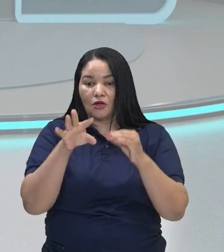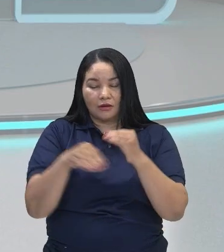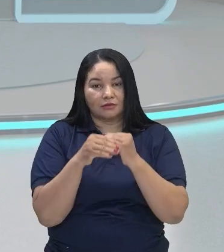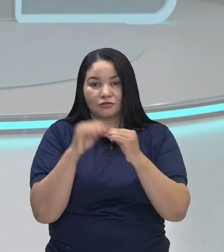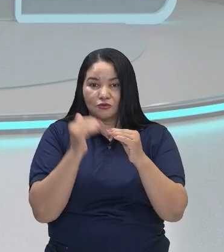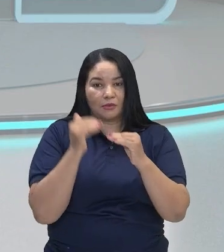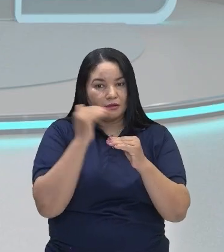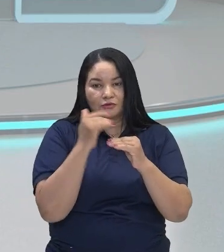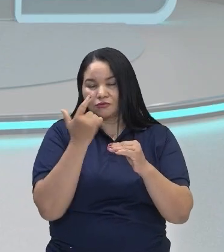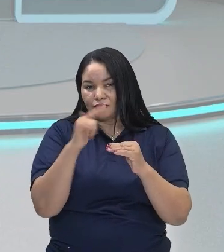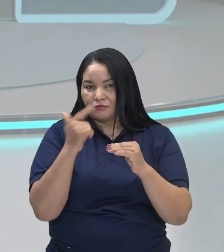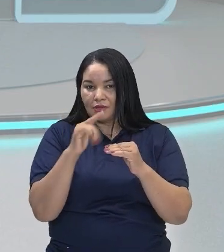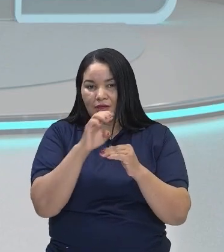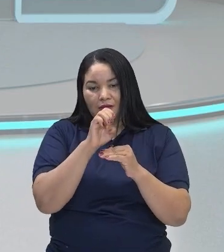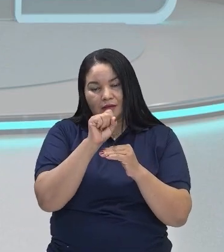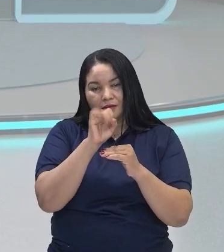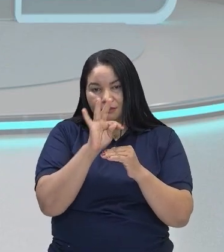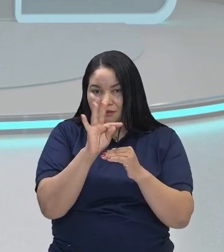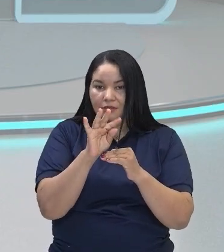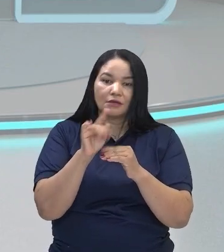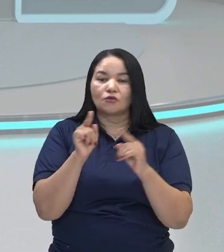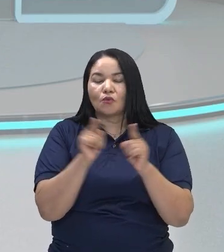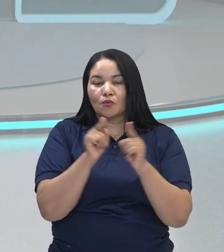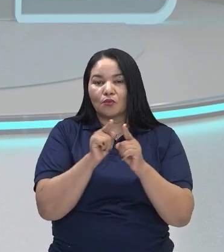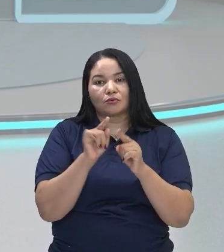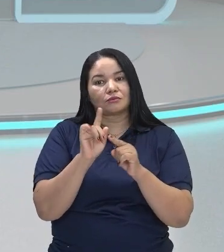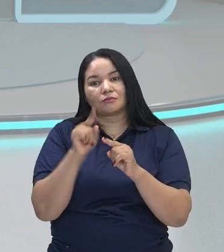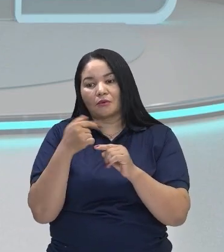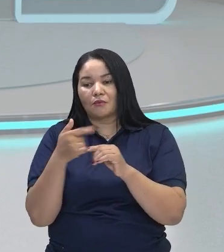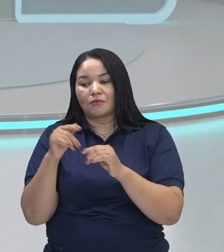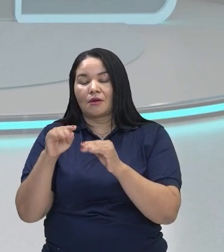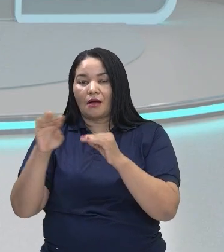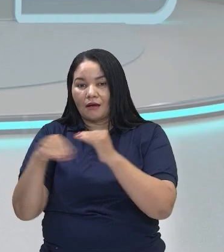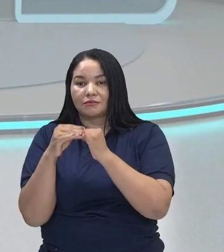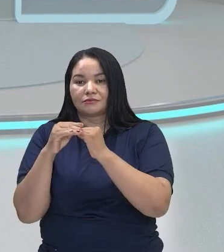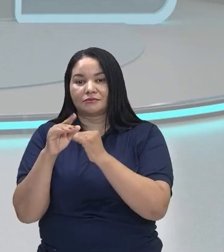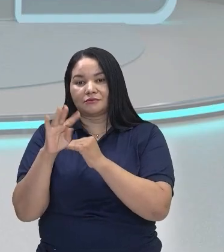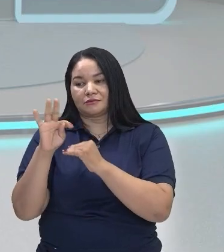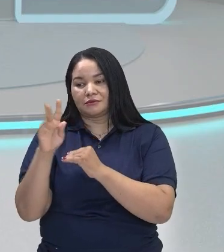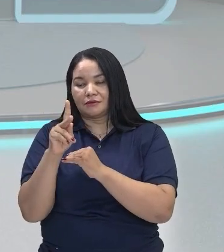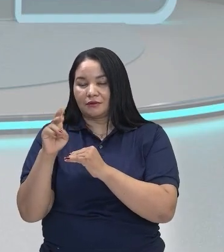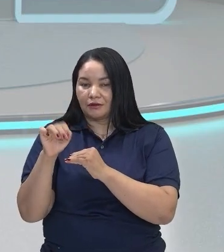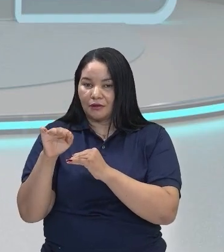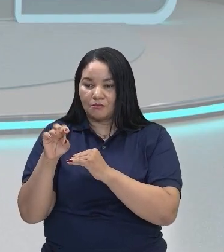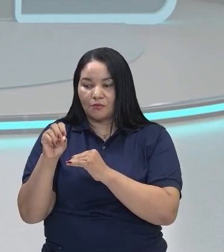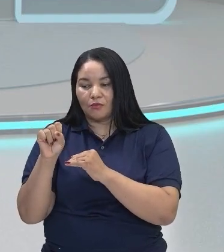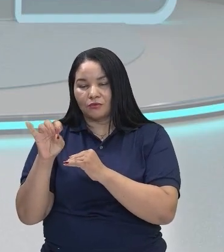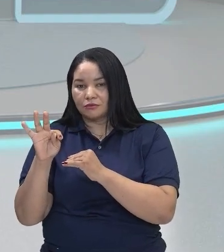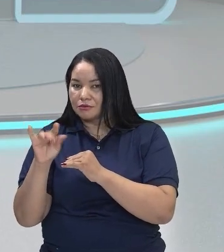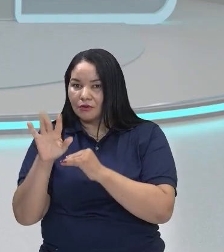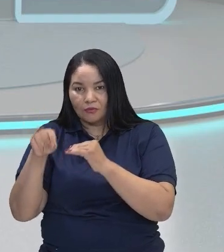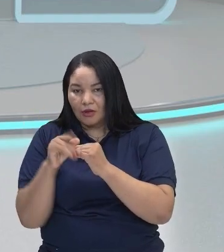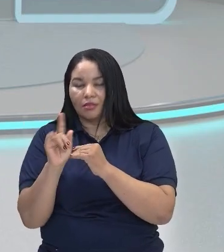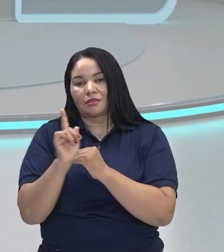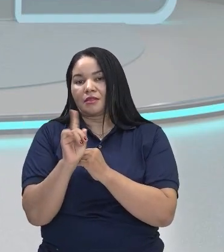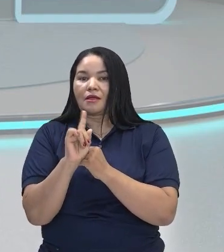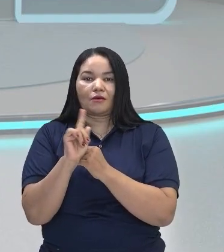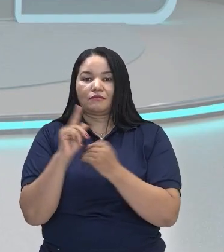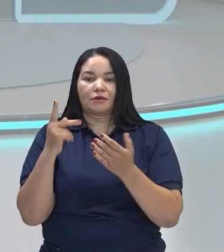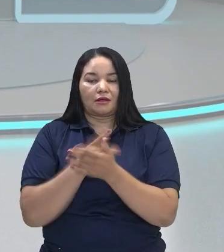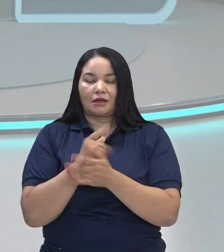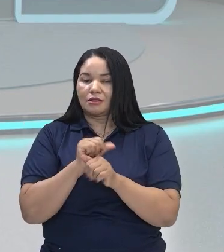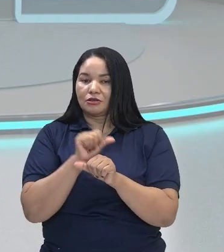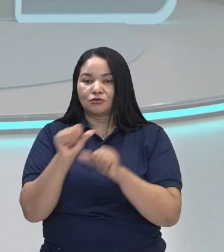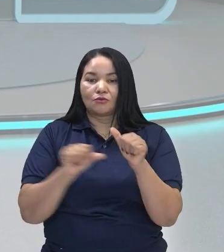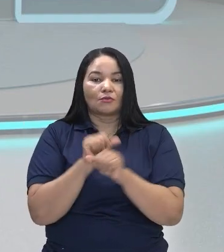do est, caso dos adjetivos curtos, nem com a presença do the most, que vai estar antes, né? Vai ser